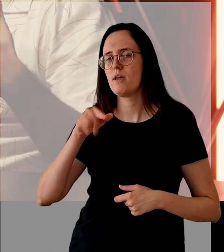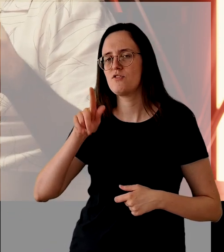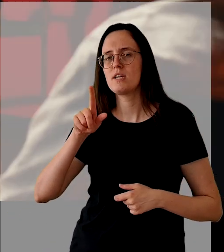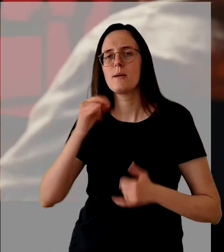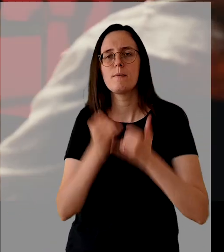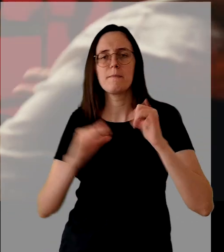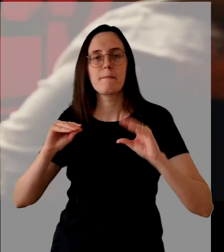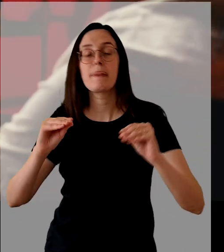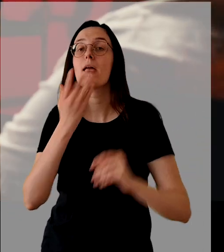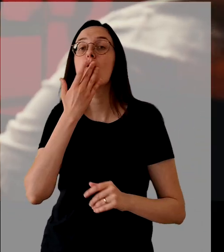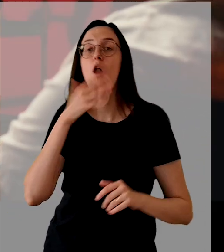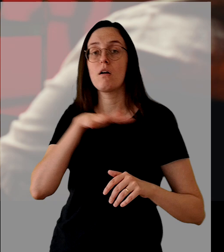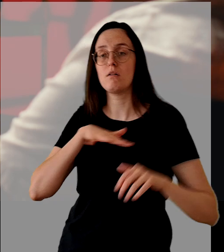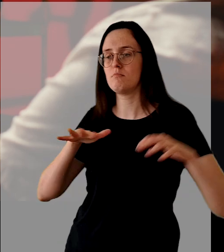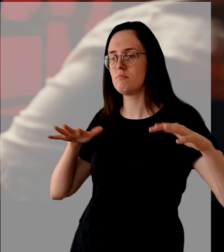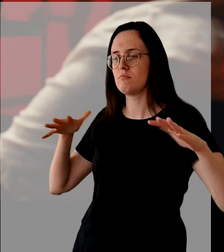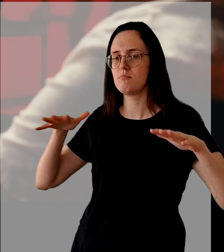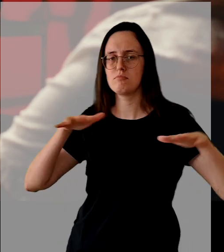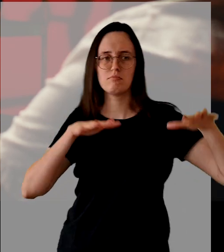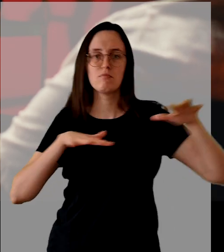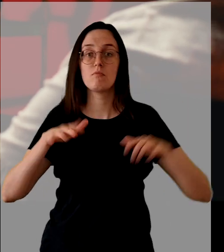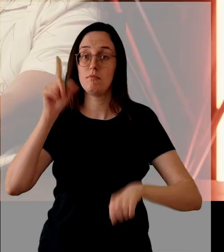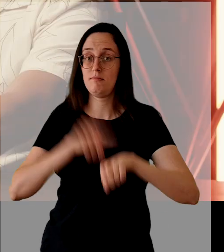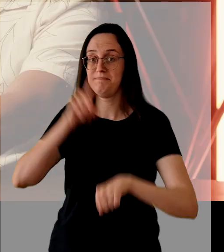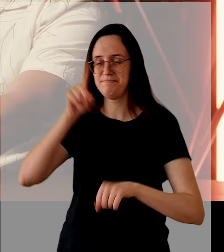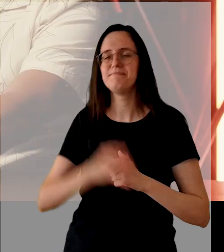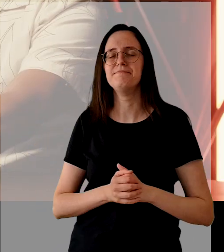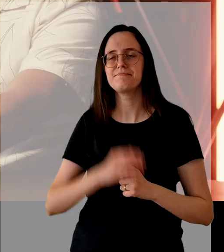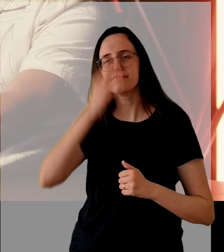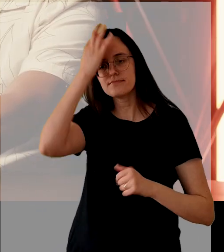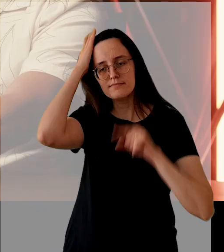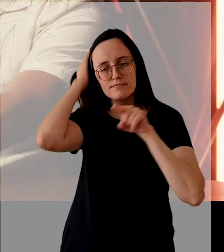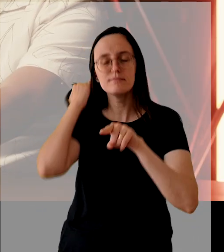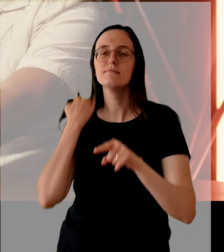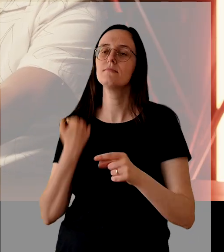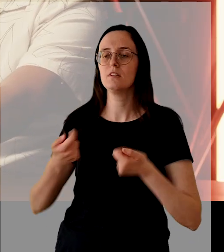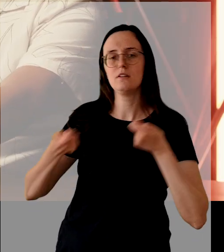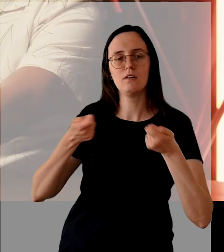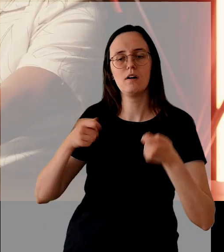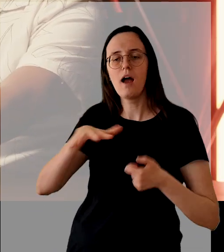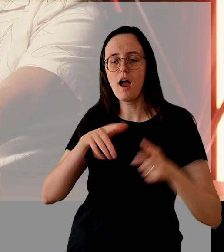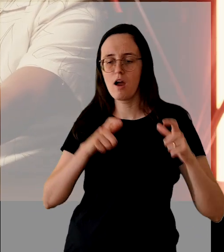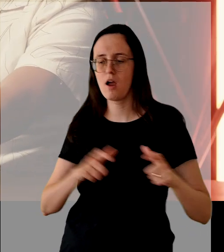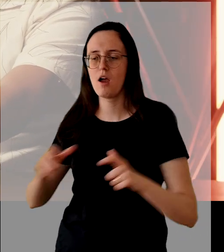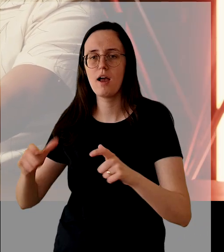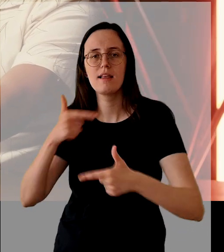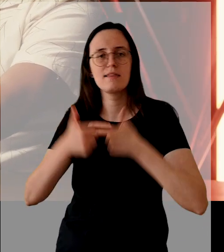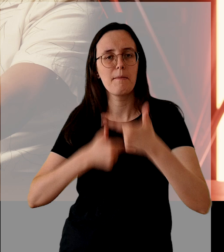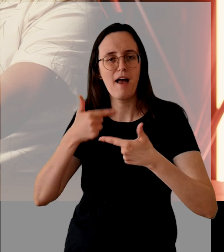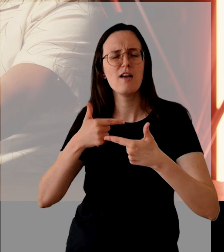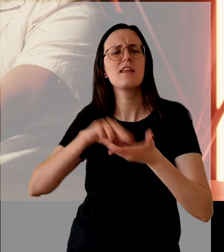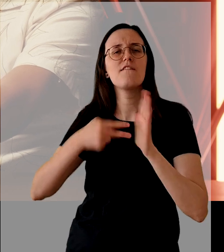de cor no set, né? Em tempo real. Ele controla os LUTs de trabalho, né? Que são os looks que